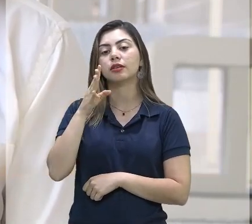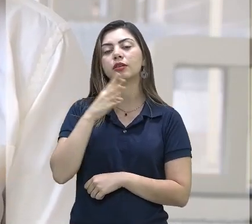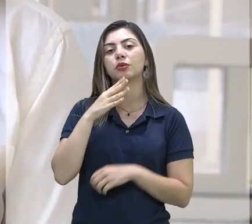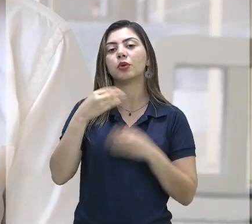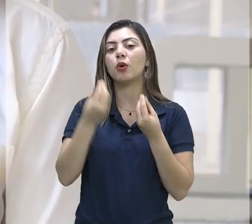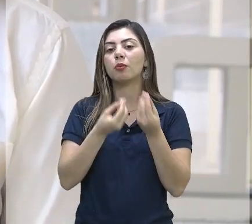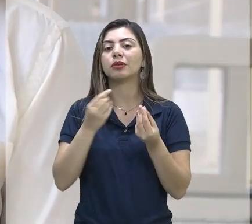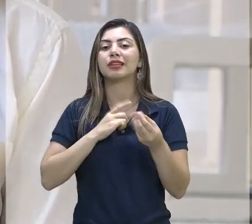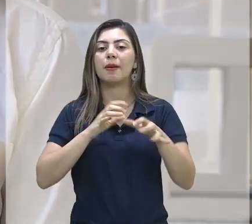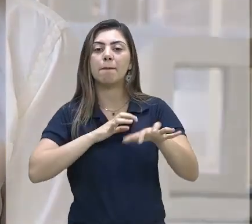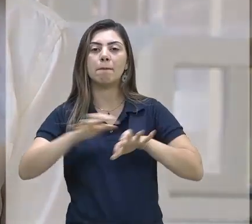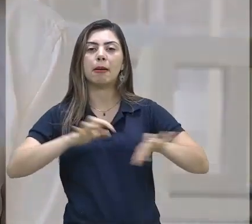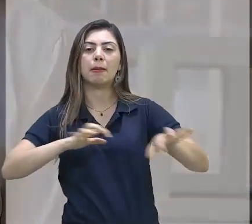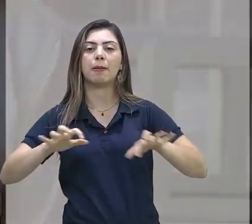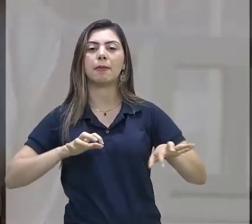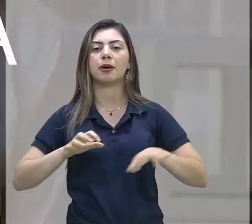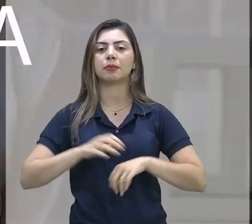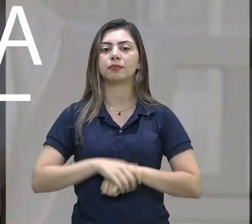erosão de margem.